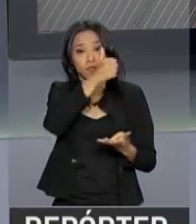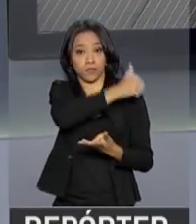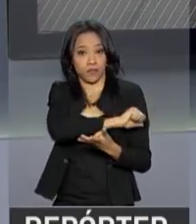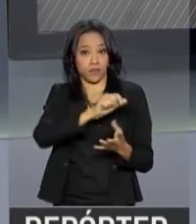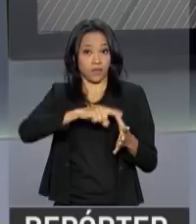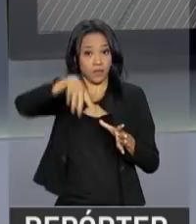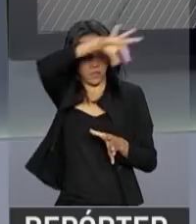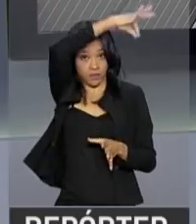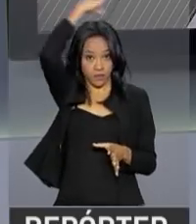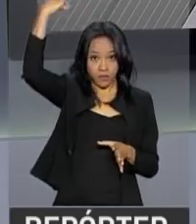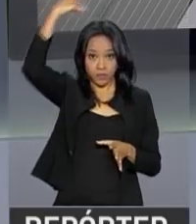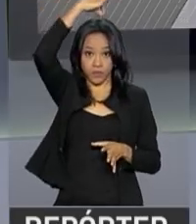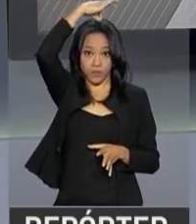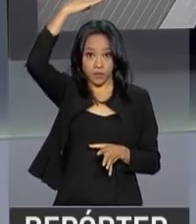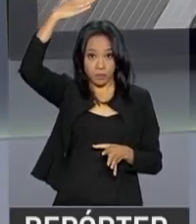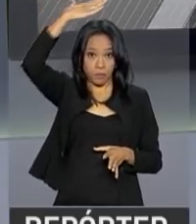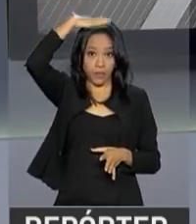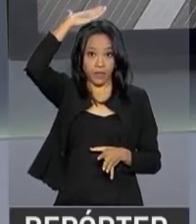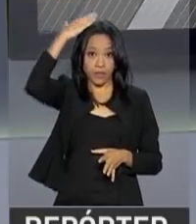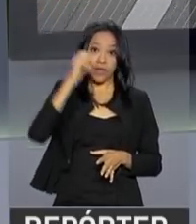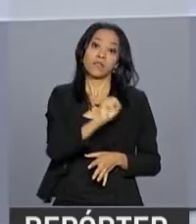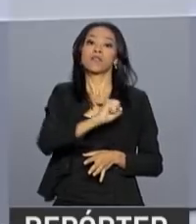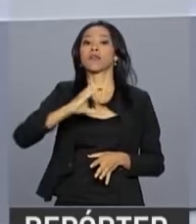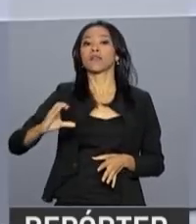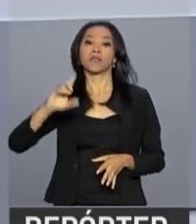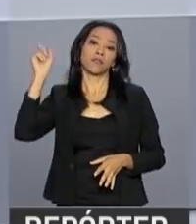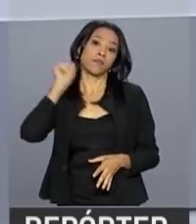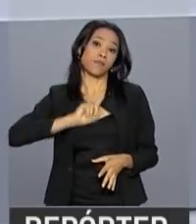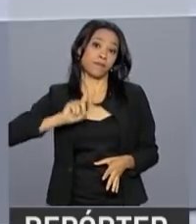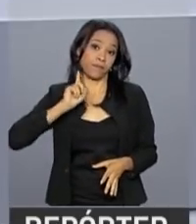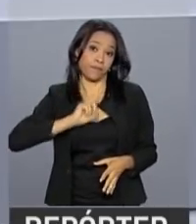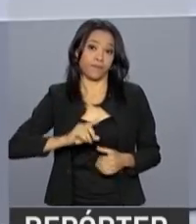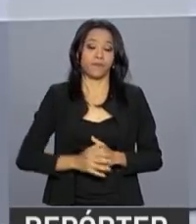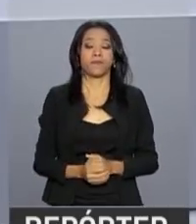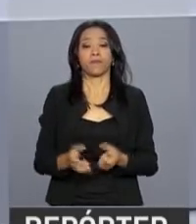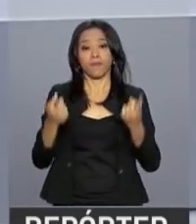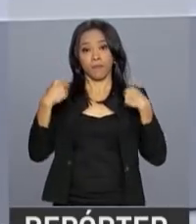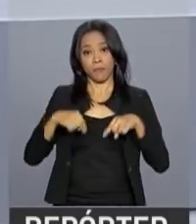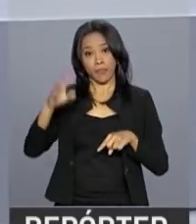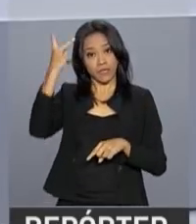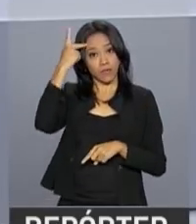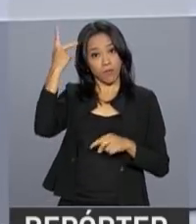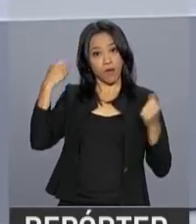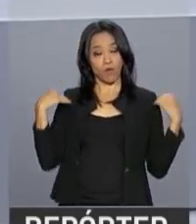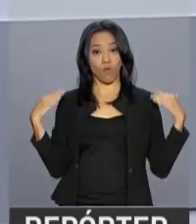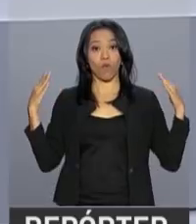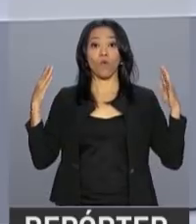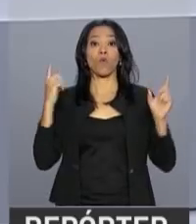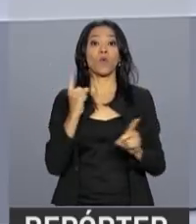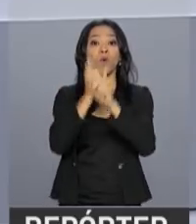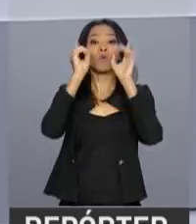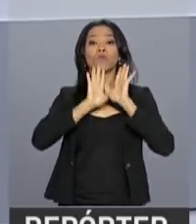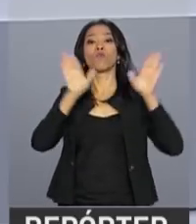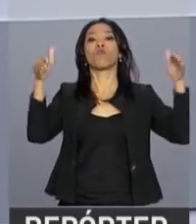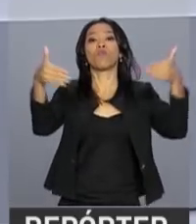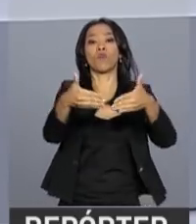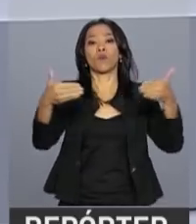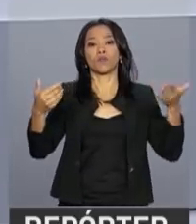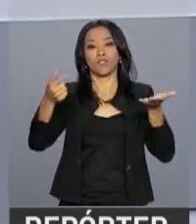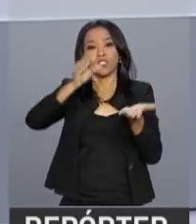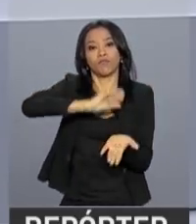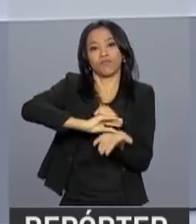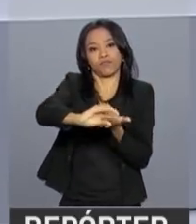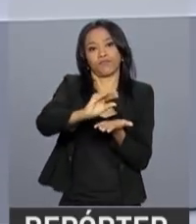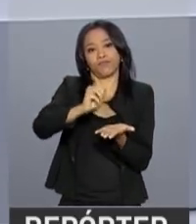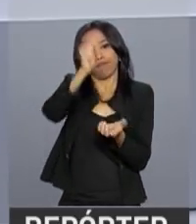paraná santa catarina e minas gerais são paulo sedia o fórum de investimentos brasil 2018